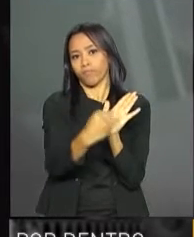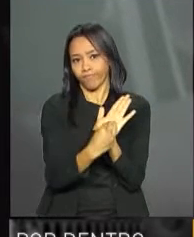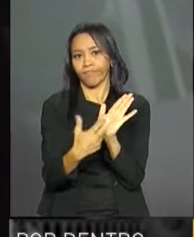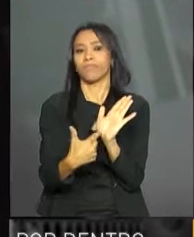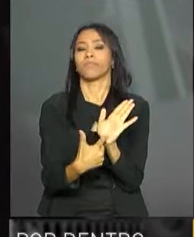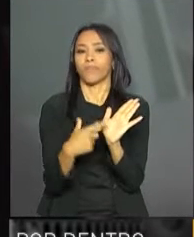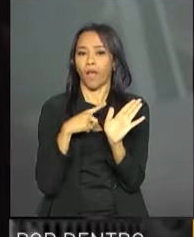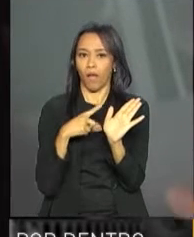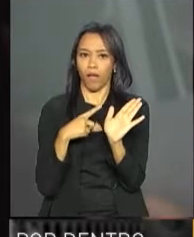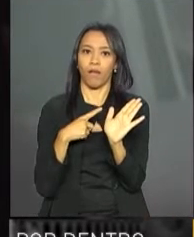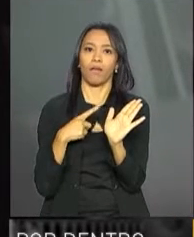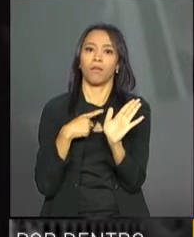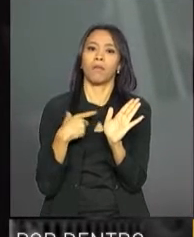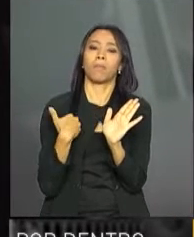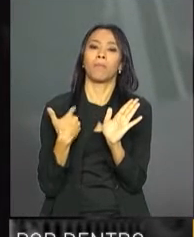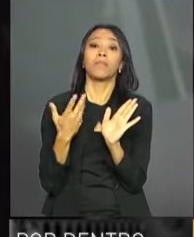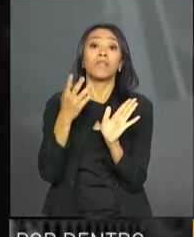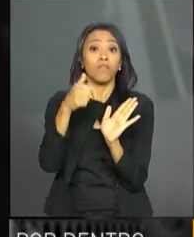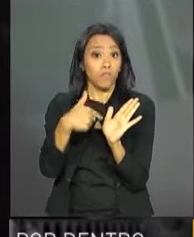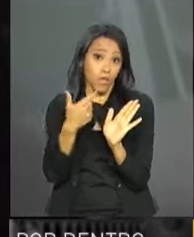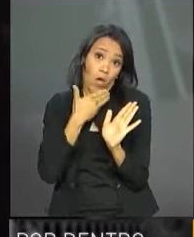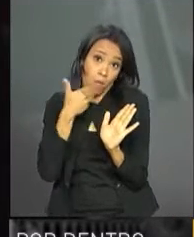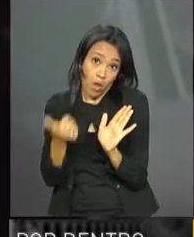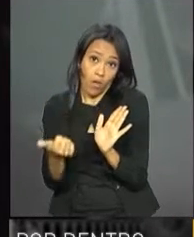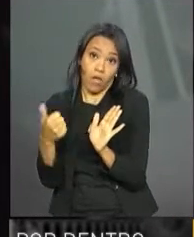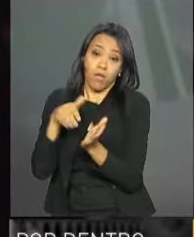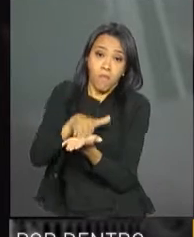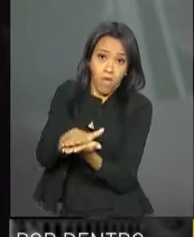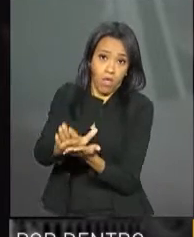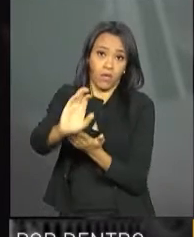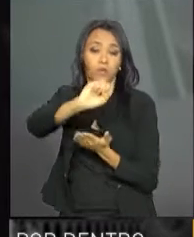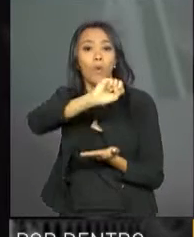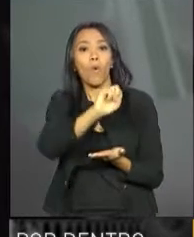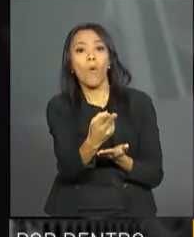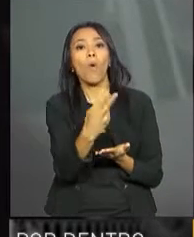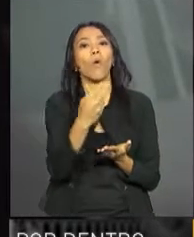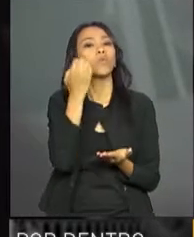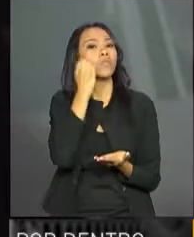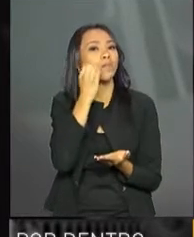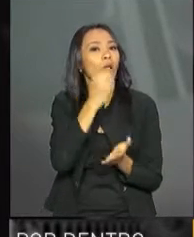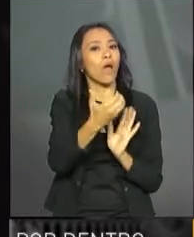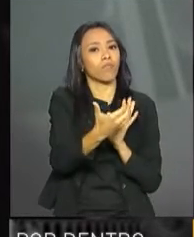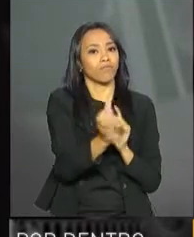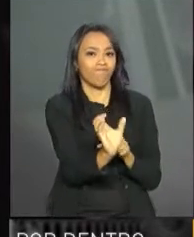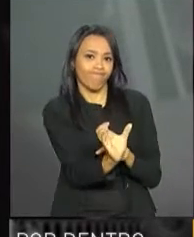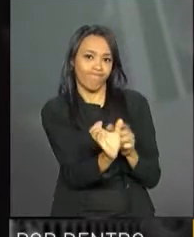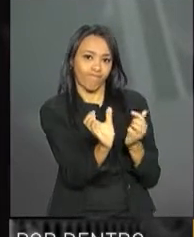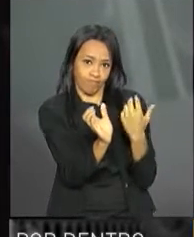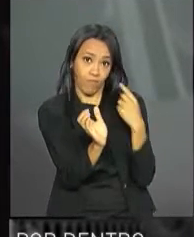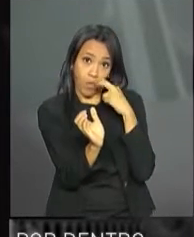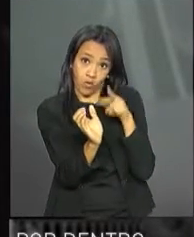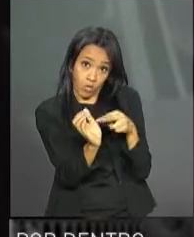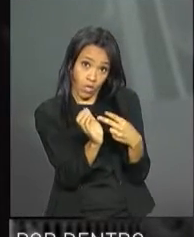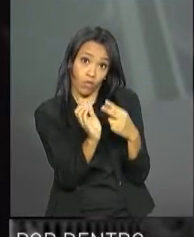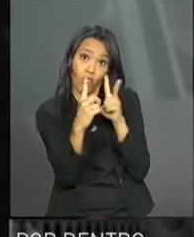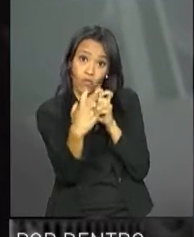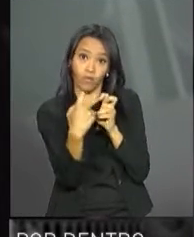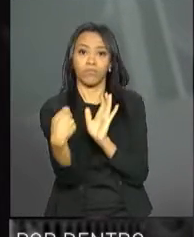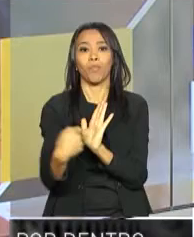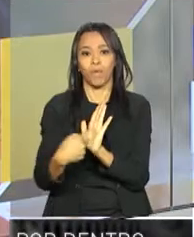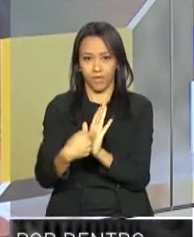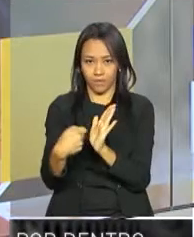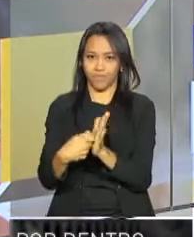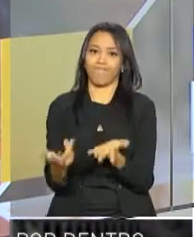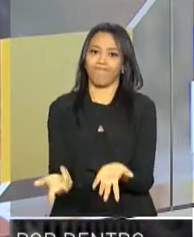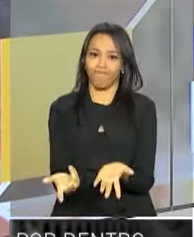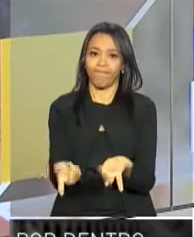você optando estar com ele impresso ou ele no smartphone o acompanhamento do documento oficial com foto é obrigatória